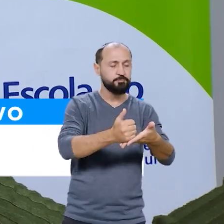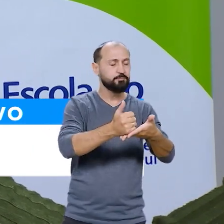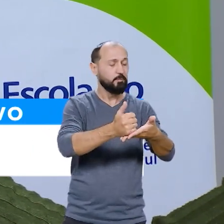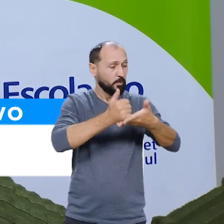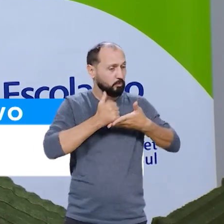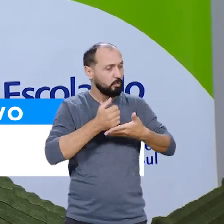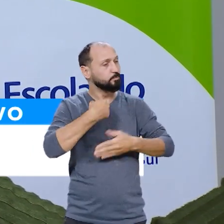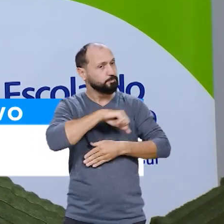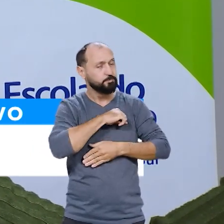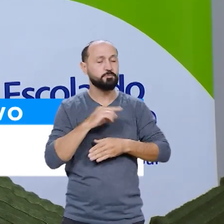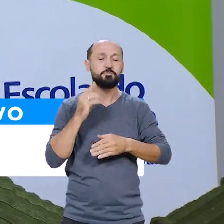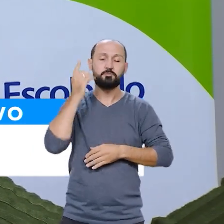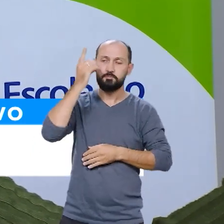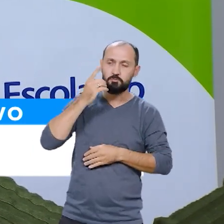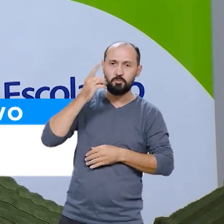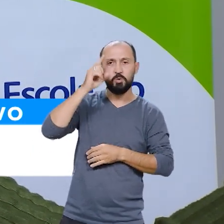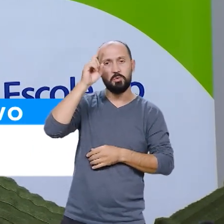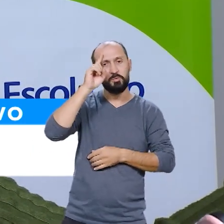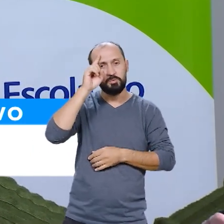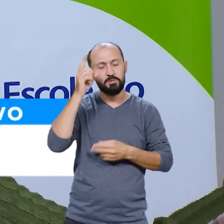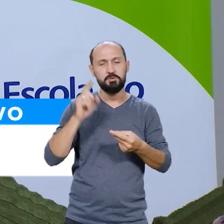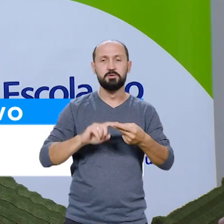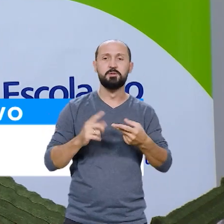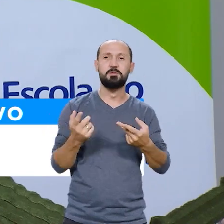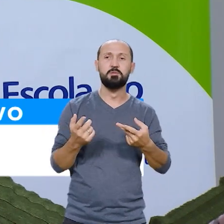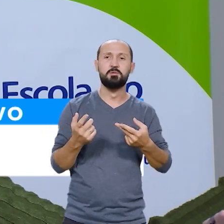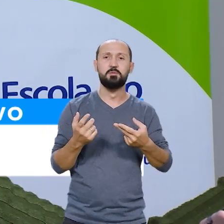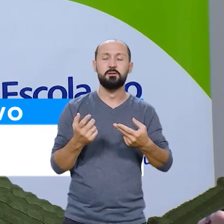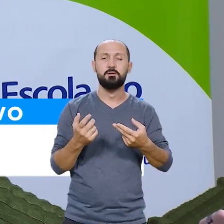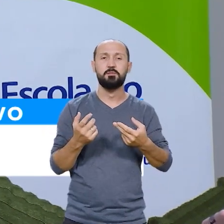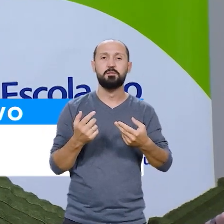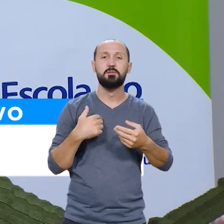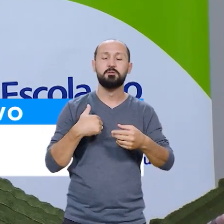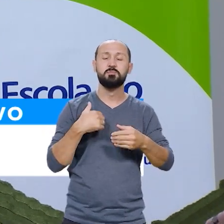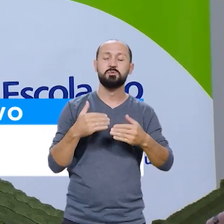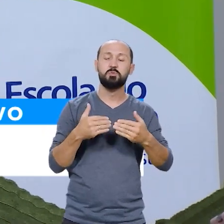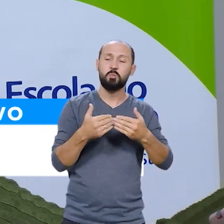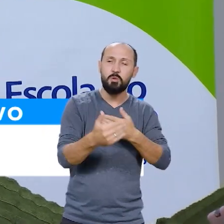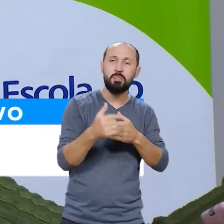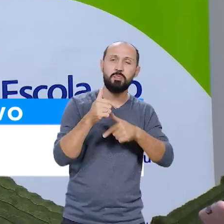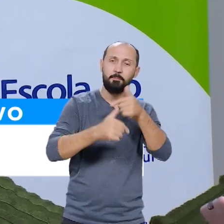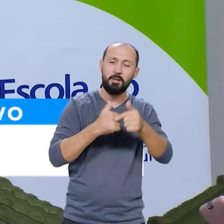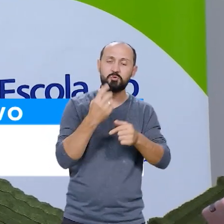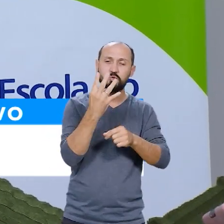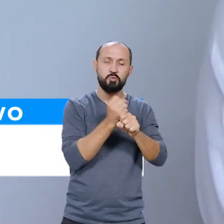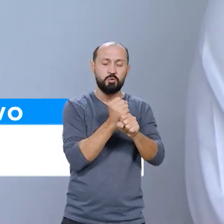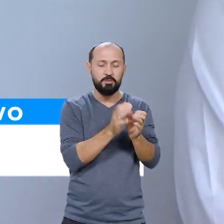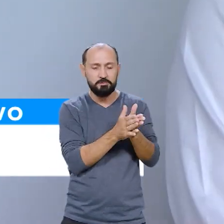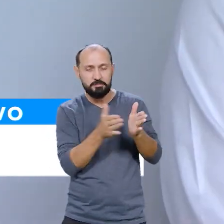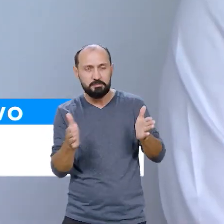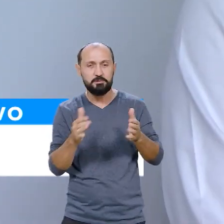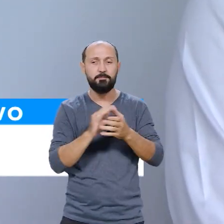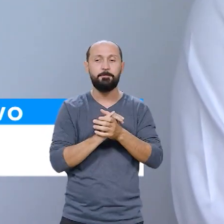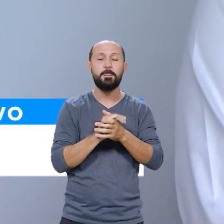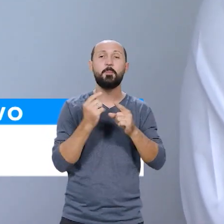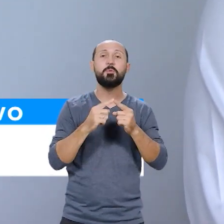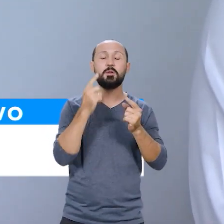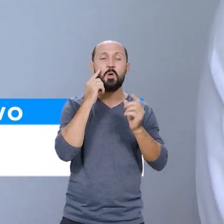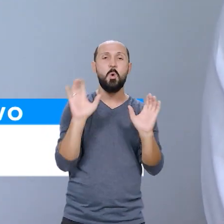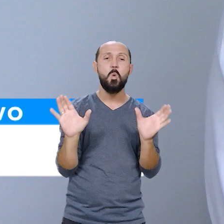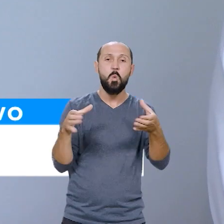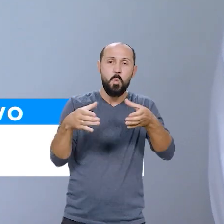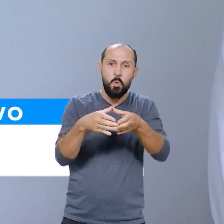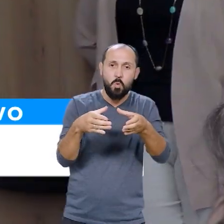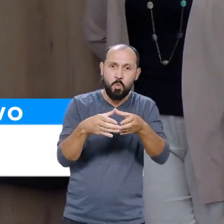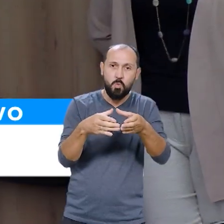gente, deputados, né, no seu dia a dia, no seu mandato, enfim, porque eu falo que o corpo,